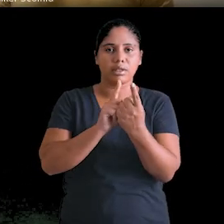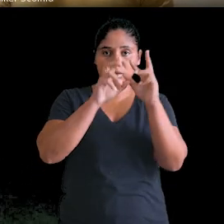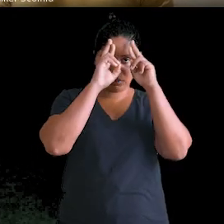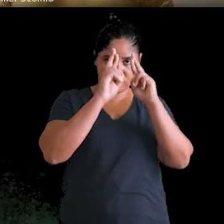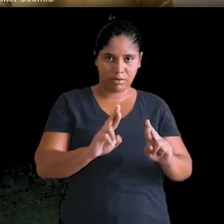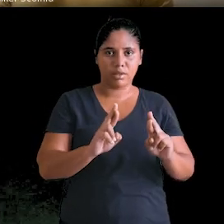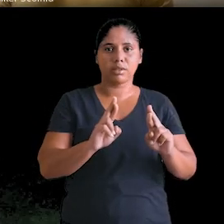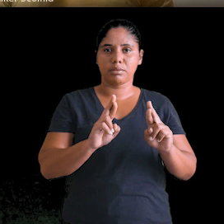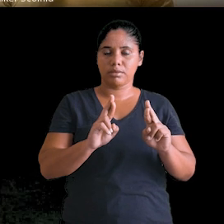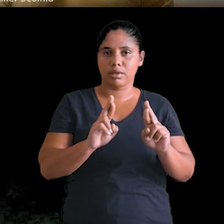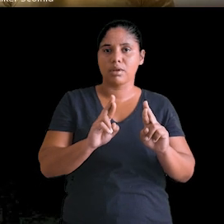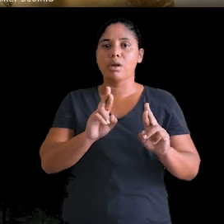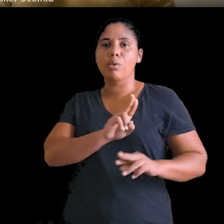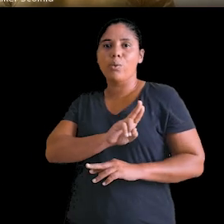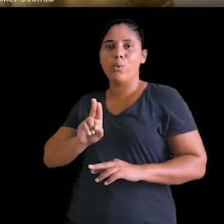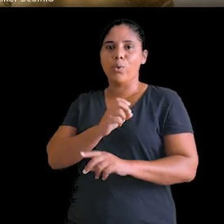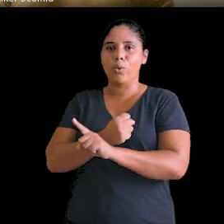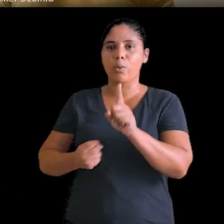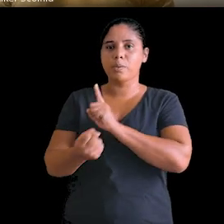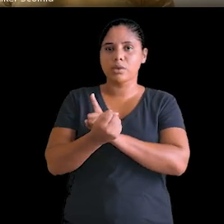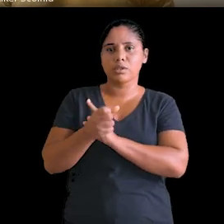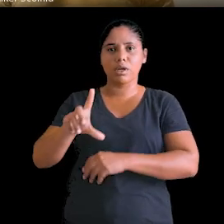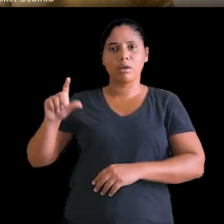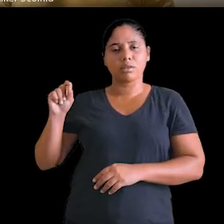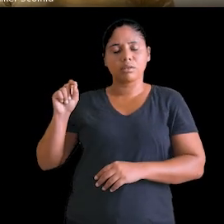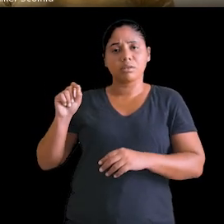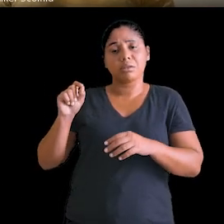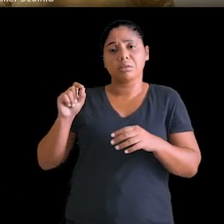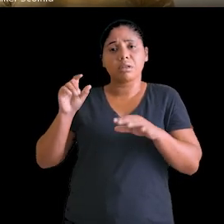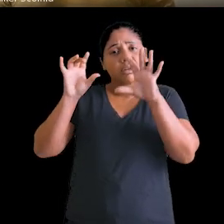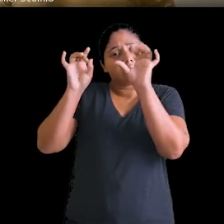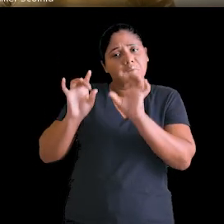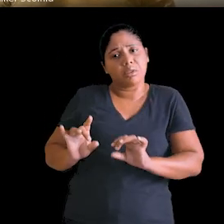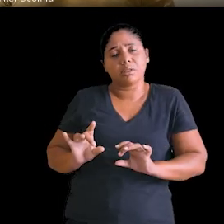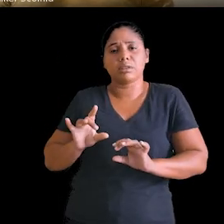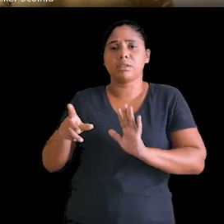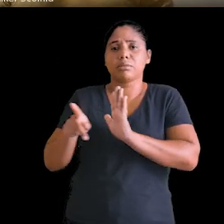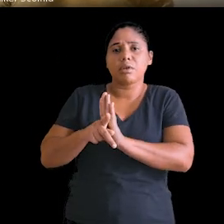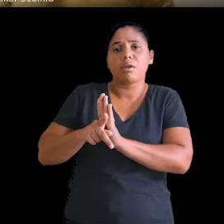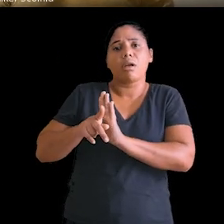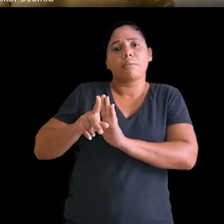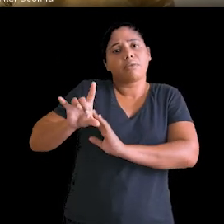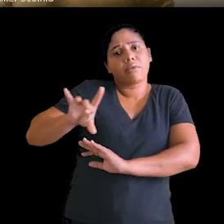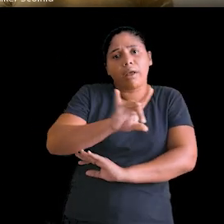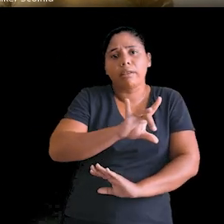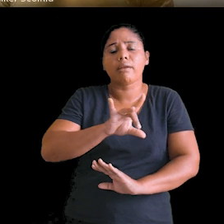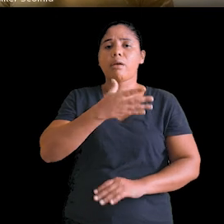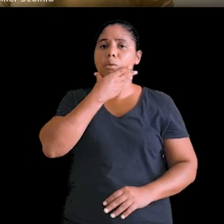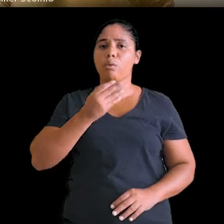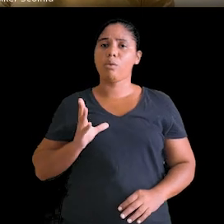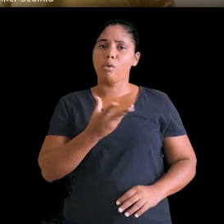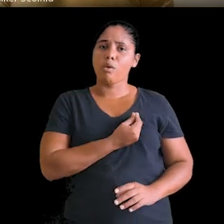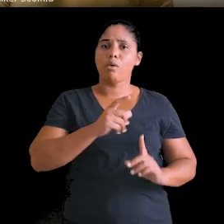deve se respeitar o nome social e as especificidades dos homens trans grávidos, promovendo a promoção da saúde, prevenção de doenças e a